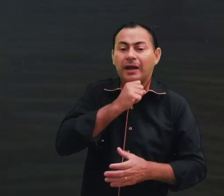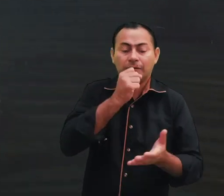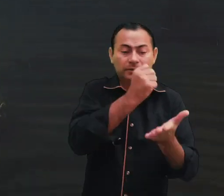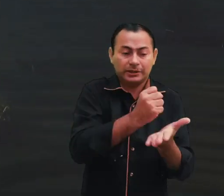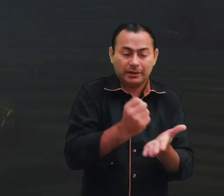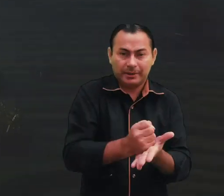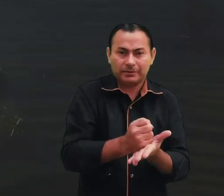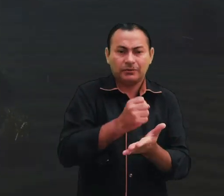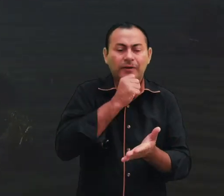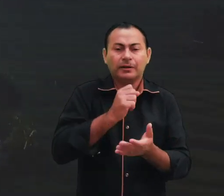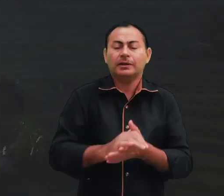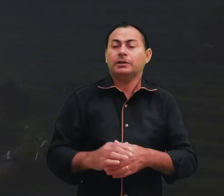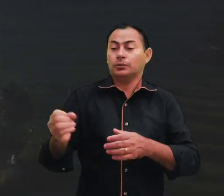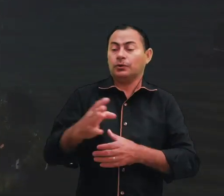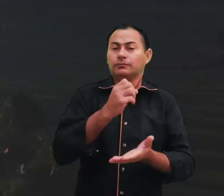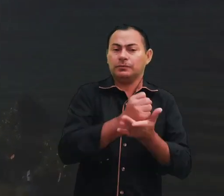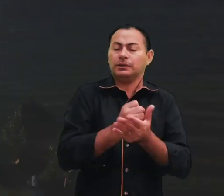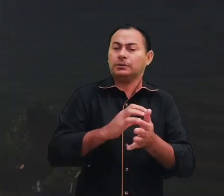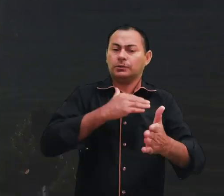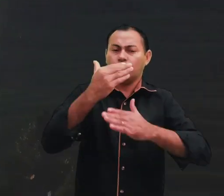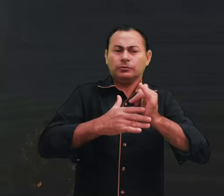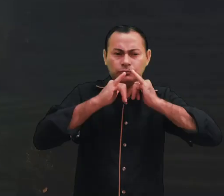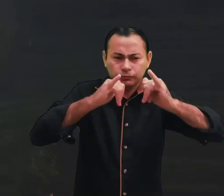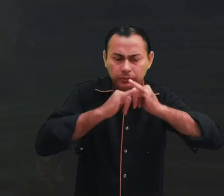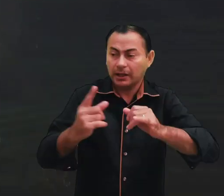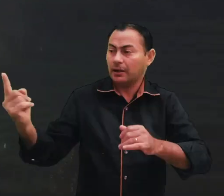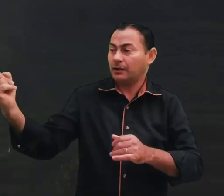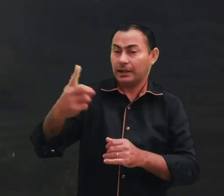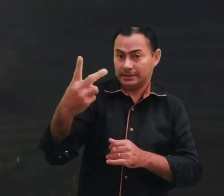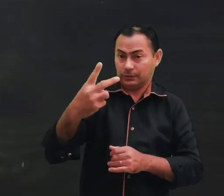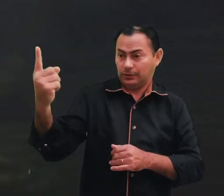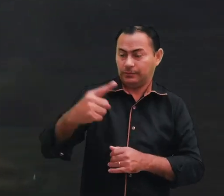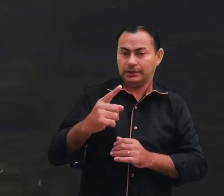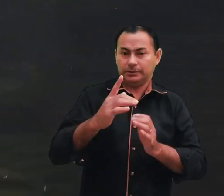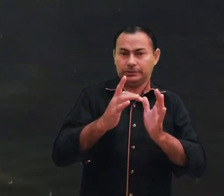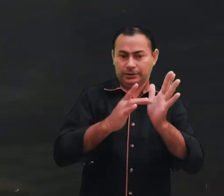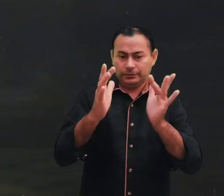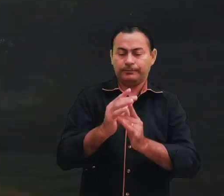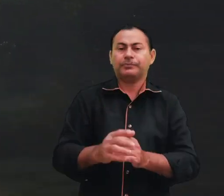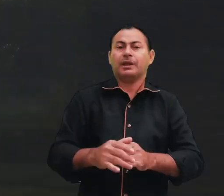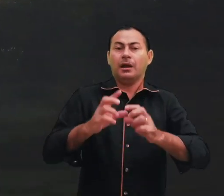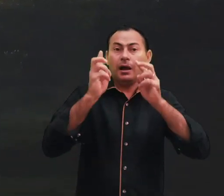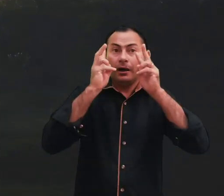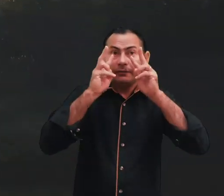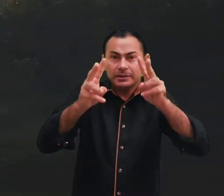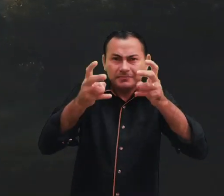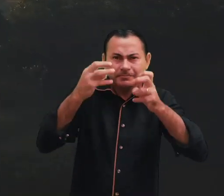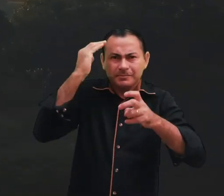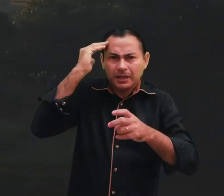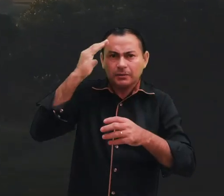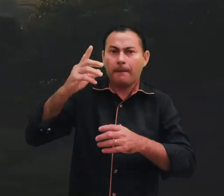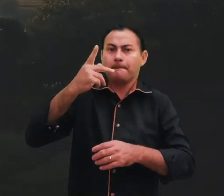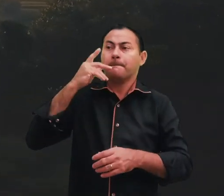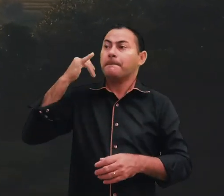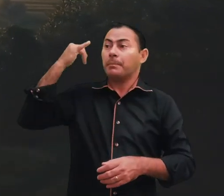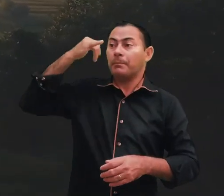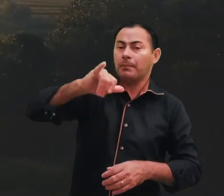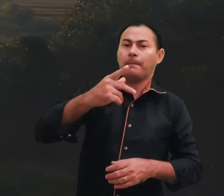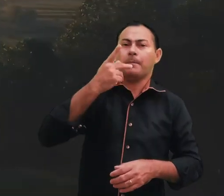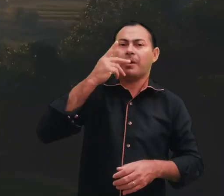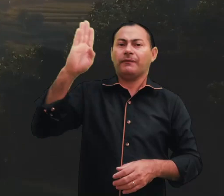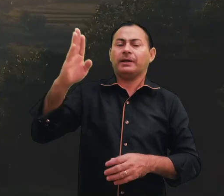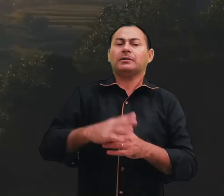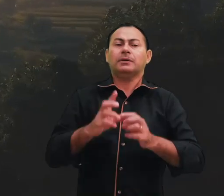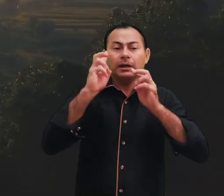todos enfatizaram a segunda vinda de Jesus Cristo, porque através de visão profética, viam que ele trará a consumação da